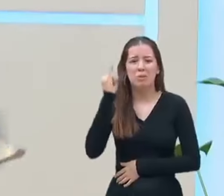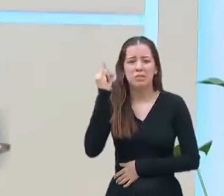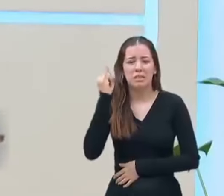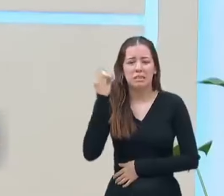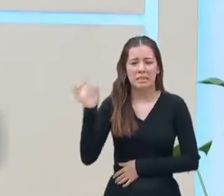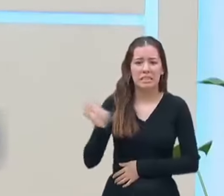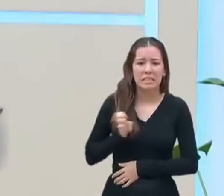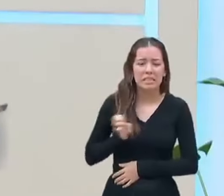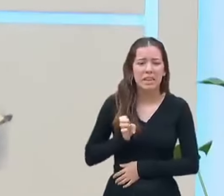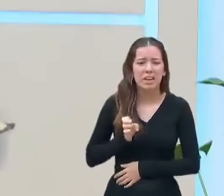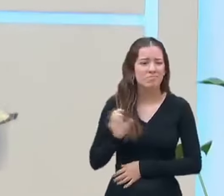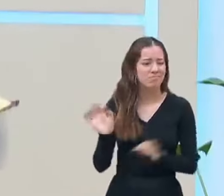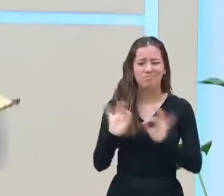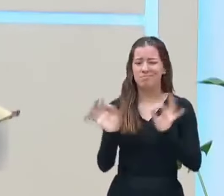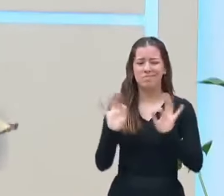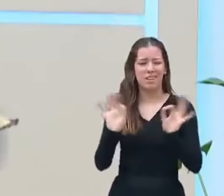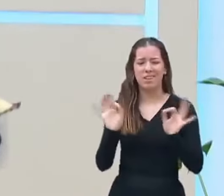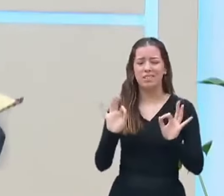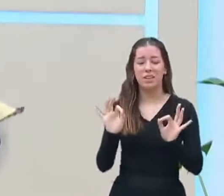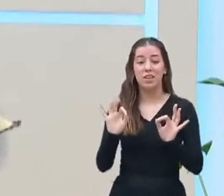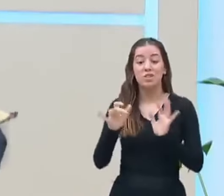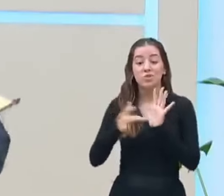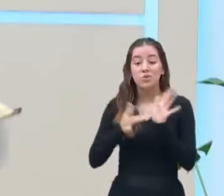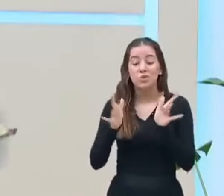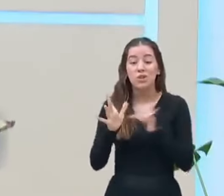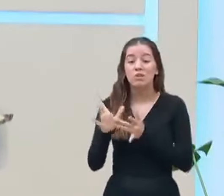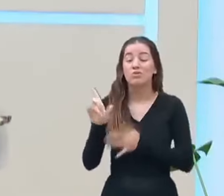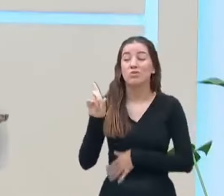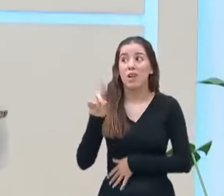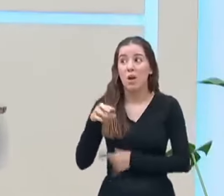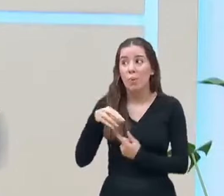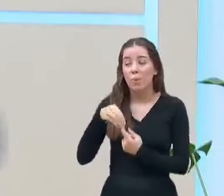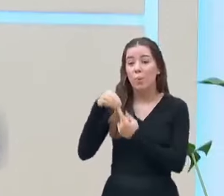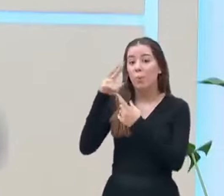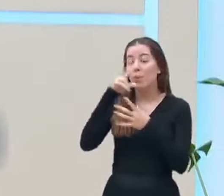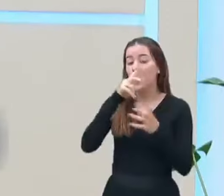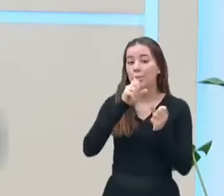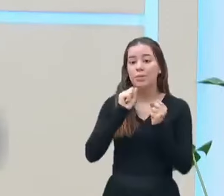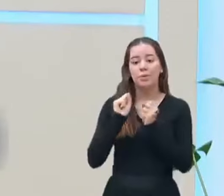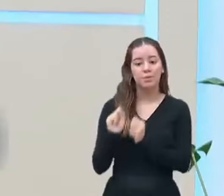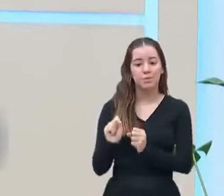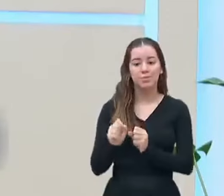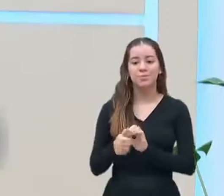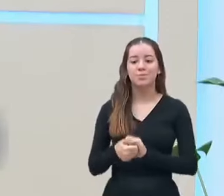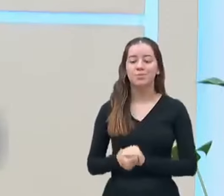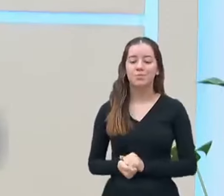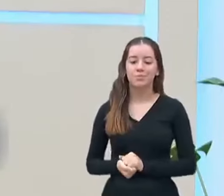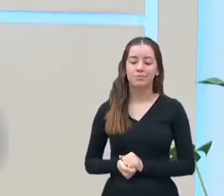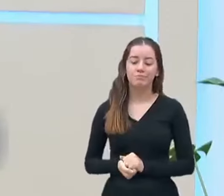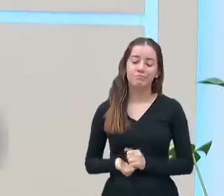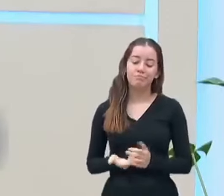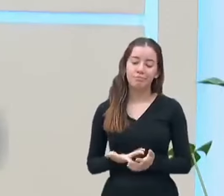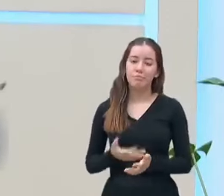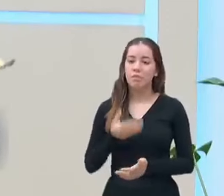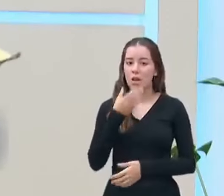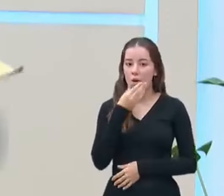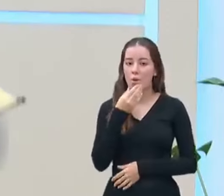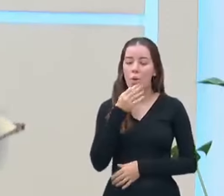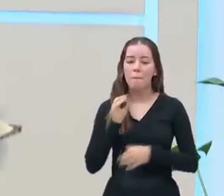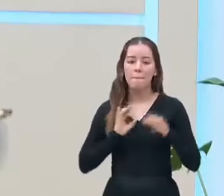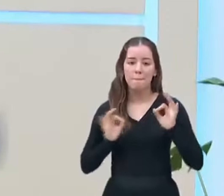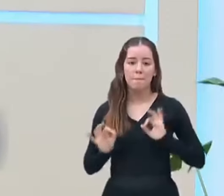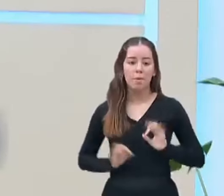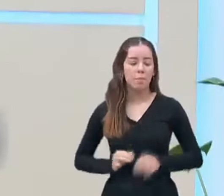têm posses, mas Jesus é poderoso. O leproso disse: Senhor, ou seja, tu